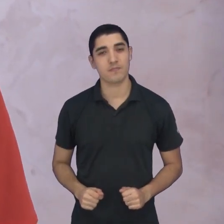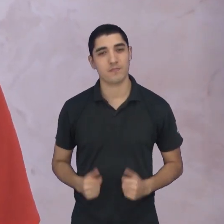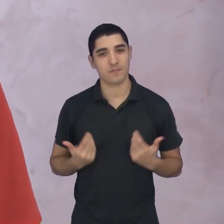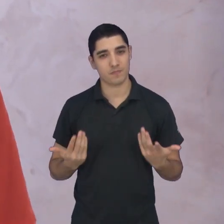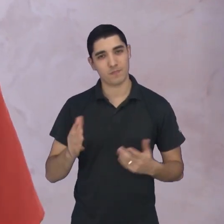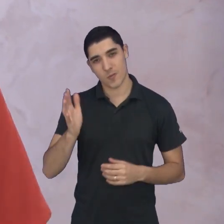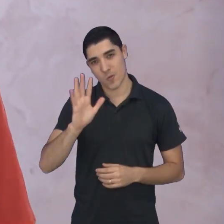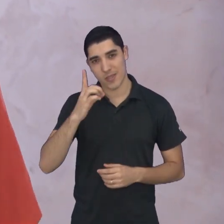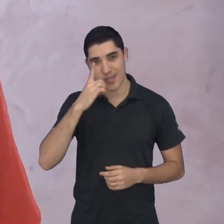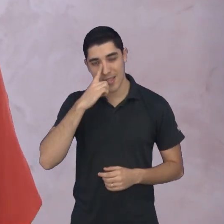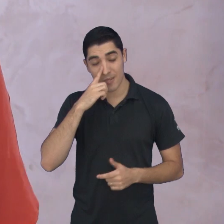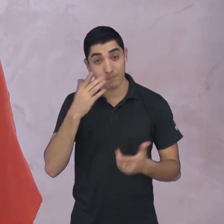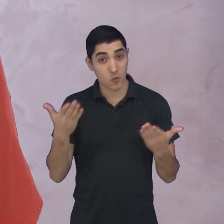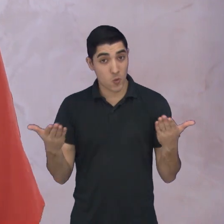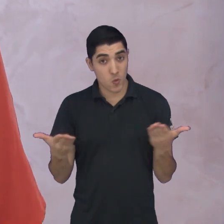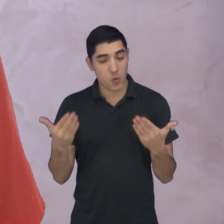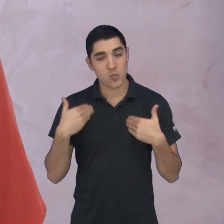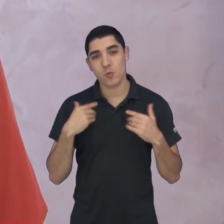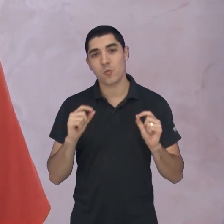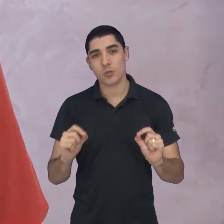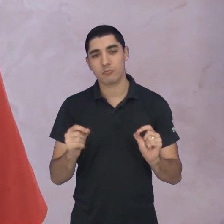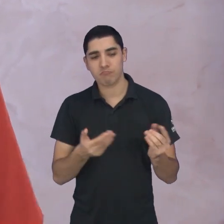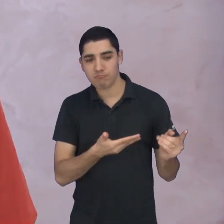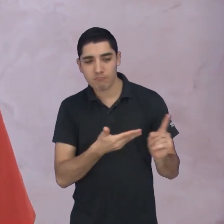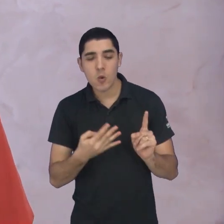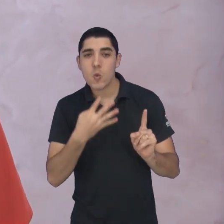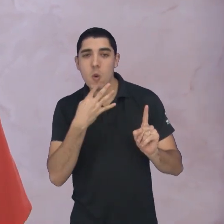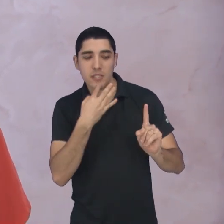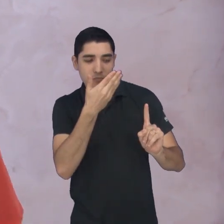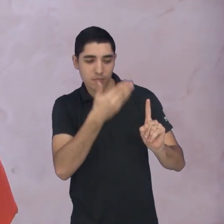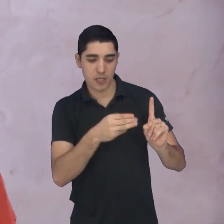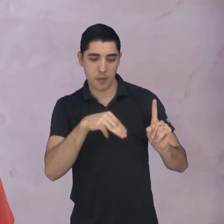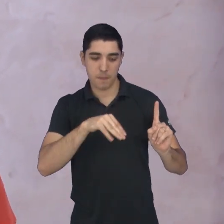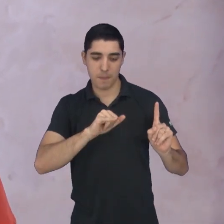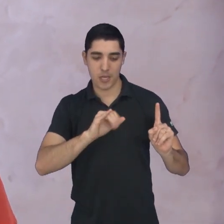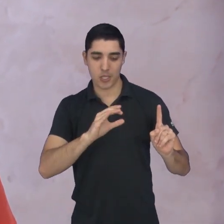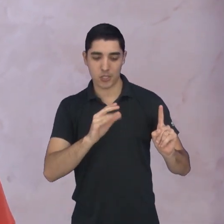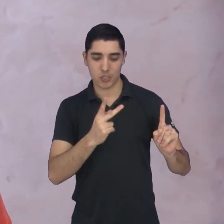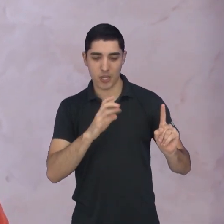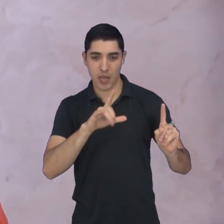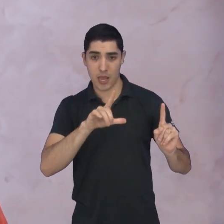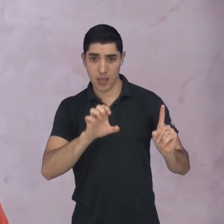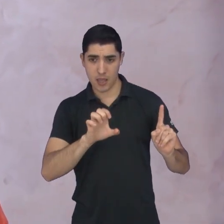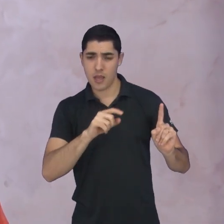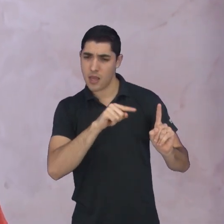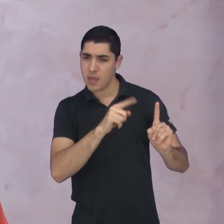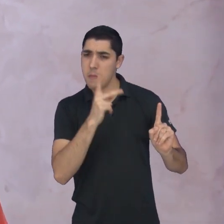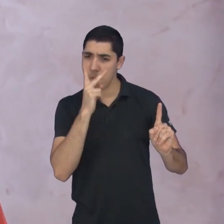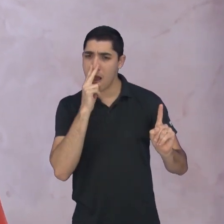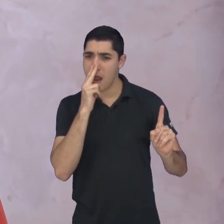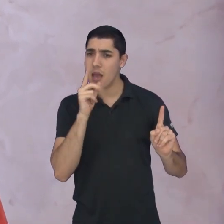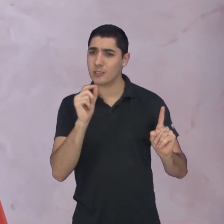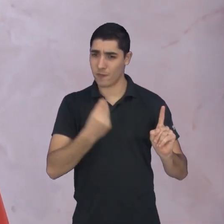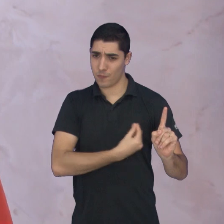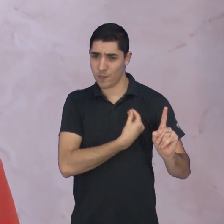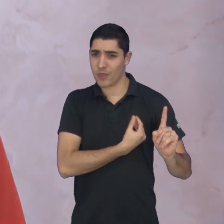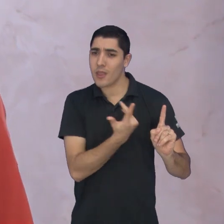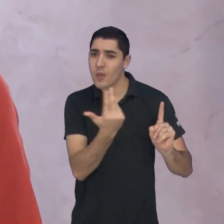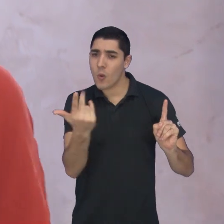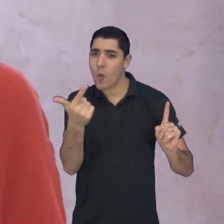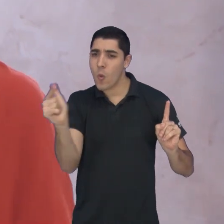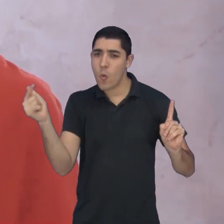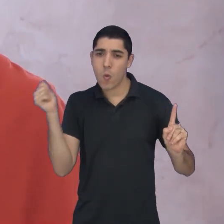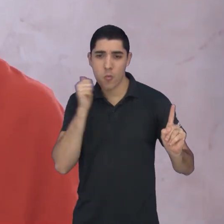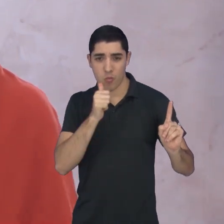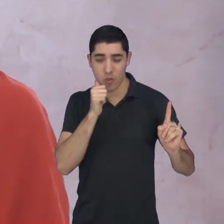Oi, Dani. Hoje eu vim acompanhar o dia a dia da Michele, que é parecido com o dia a dia de muitas mulheres, viu? Ela que